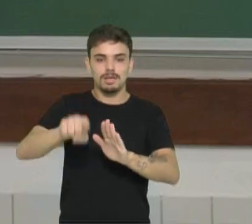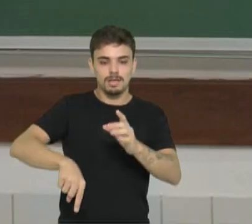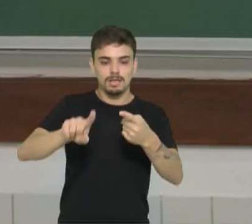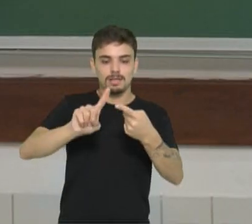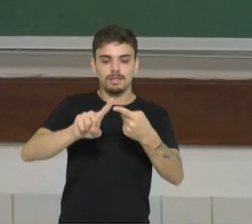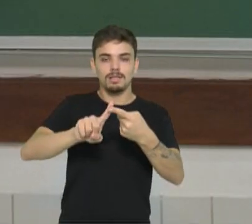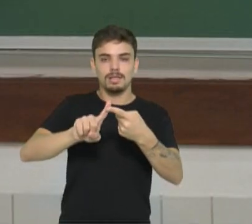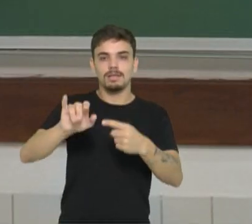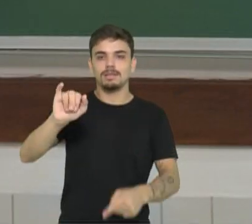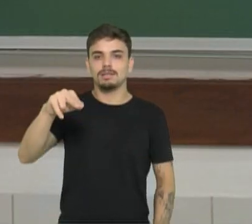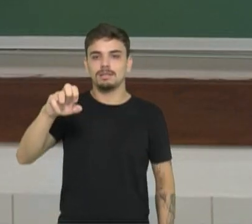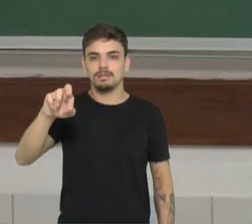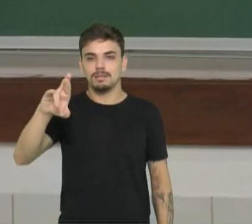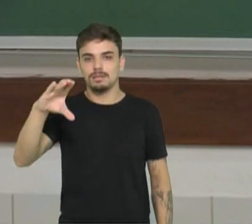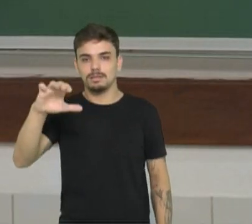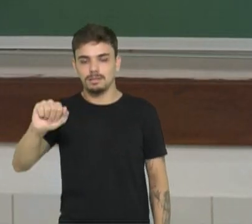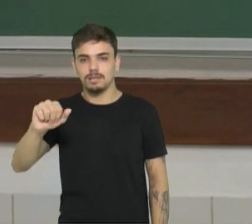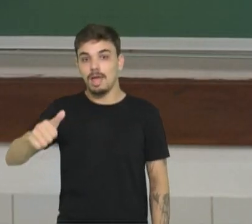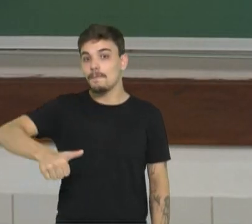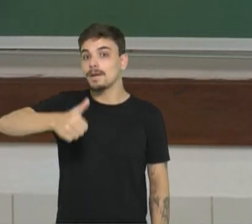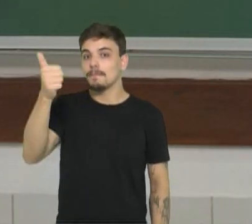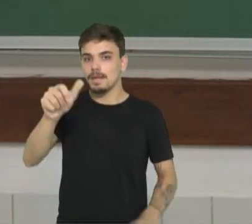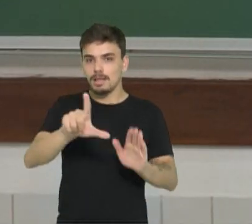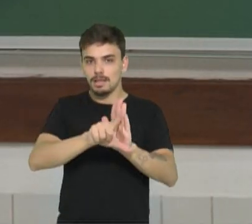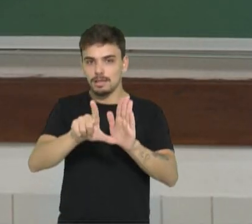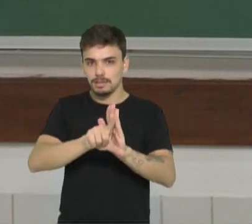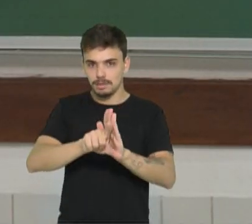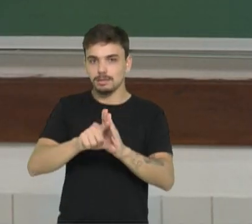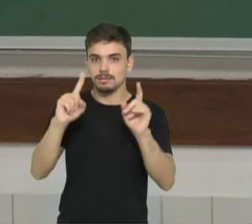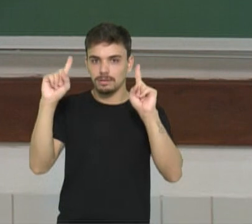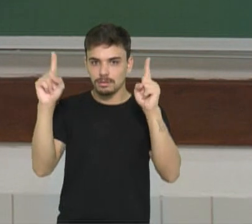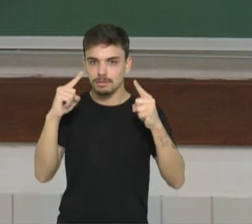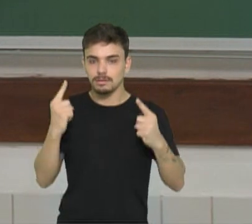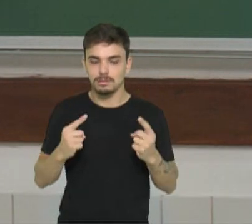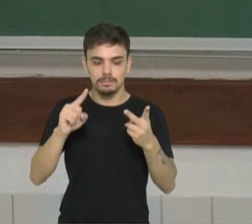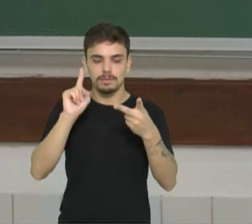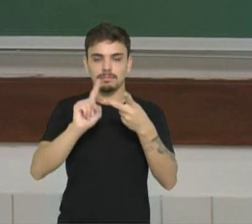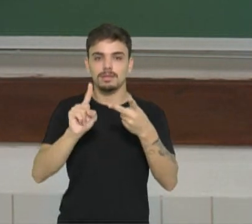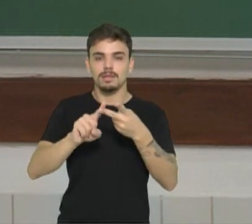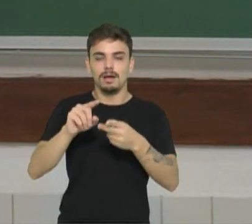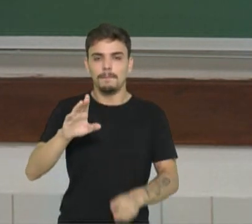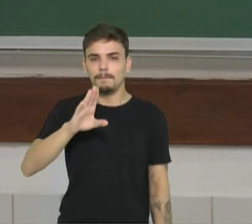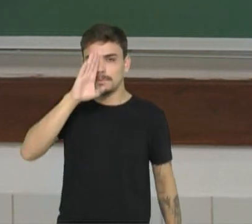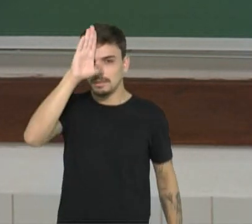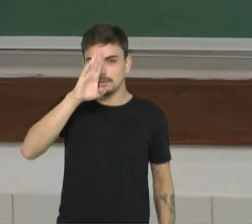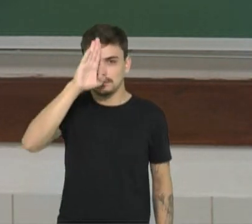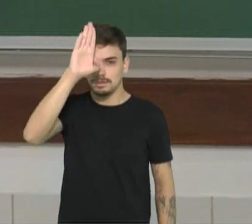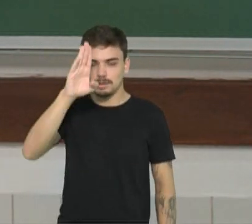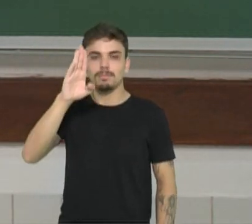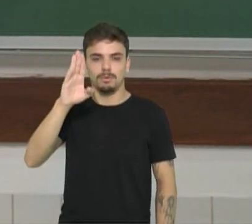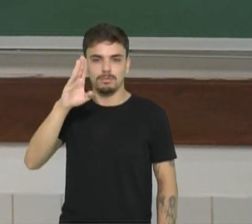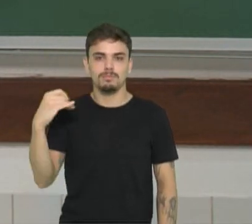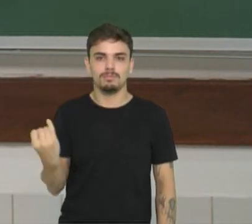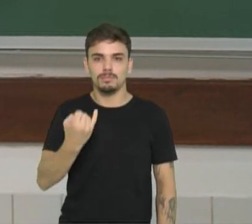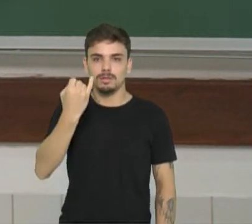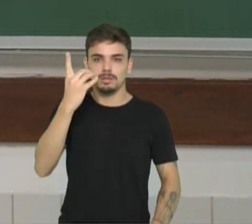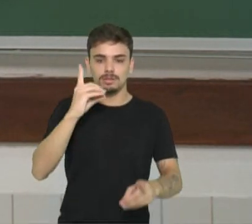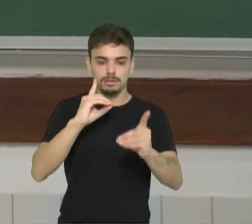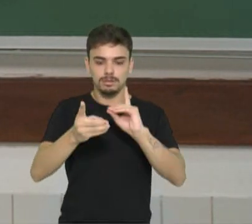da inércia, conhecida como primeira lei de Newton, o princípio fundamental da dinâmica, conhecido